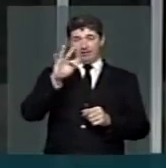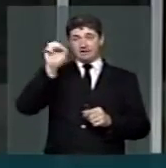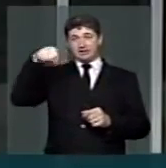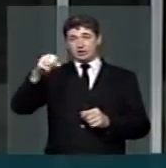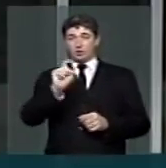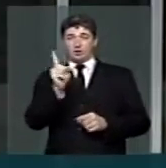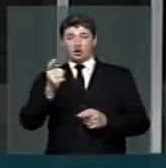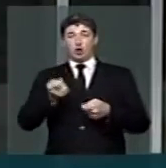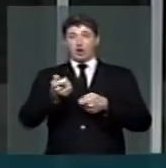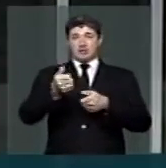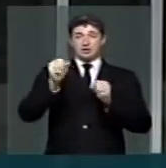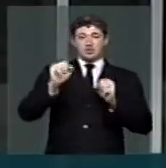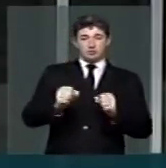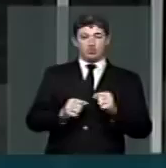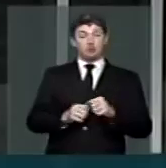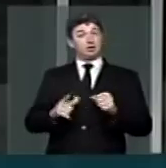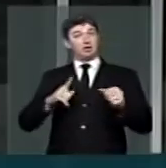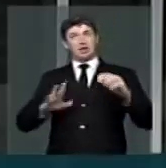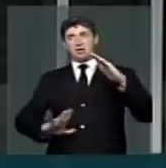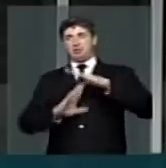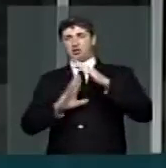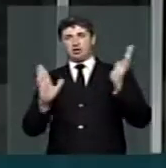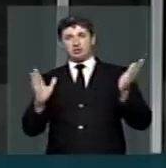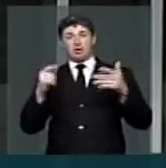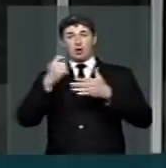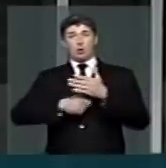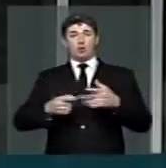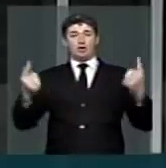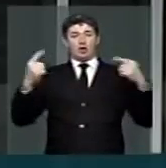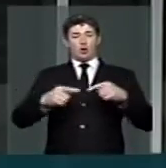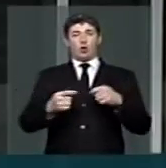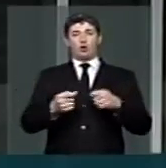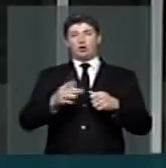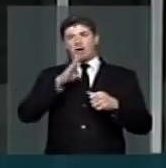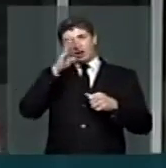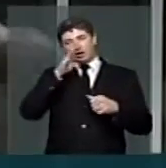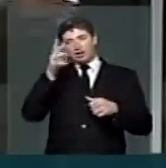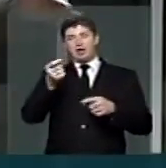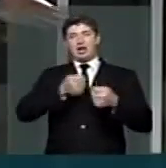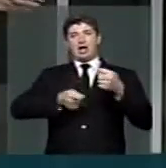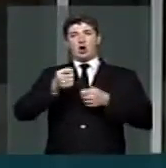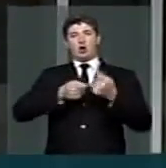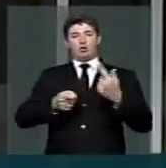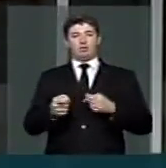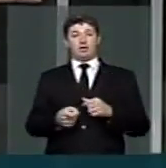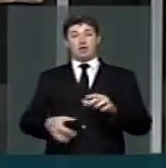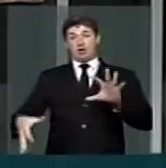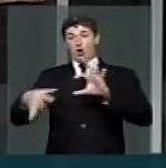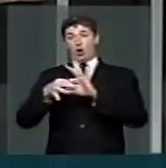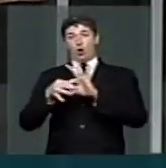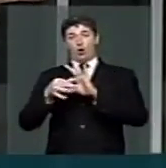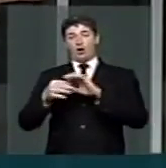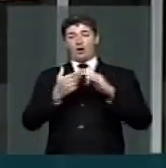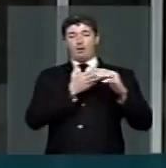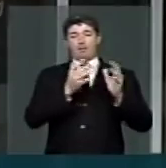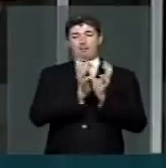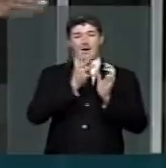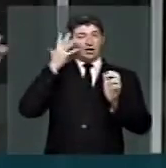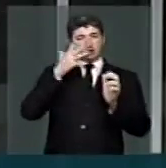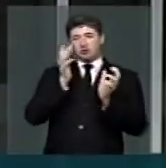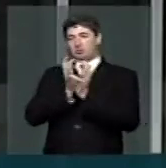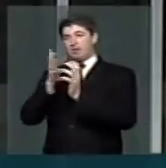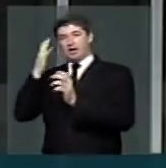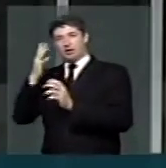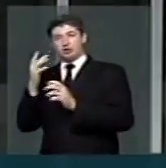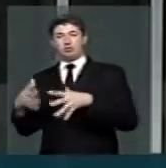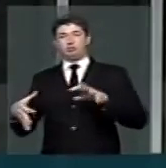não, com teto, para combater o abuso do poder econômico, se as coligações são corretas para as